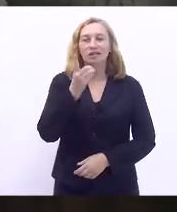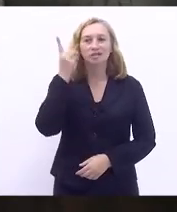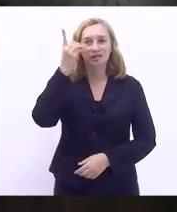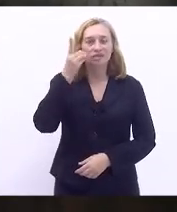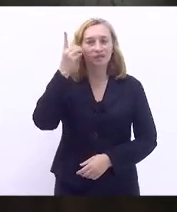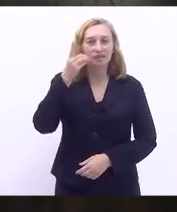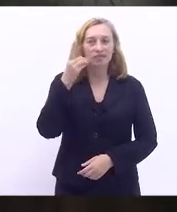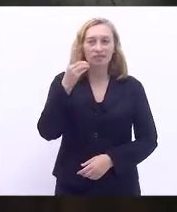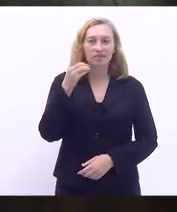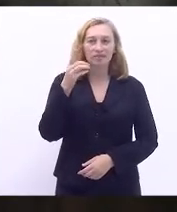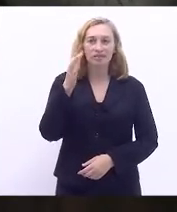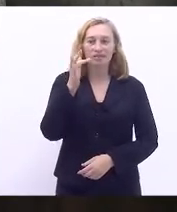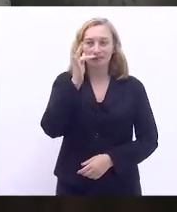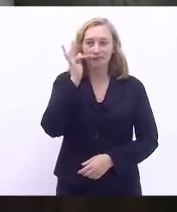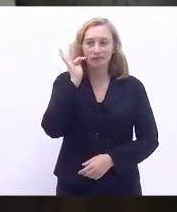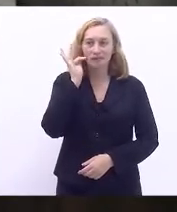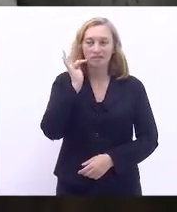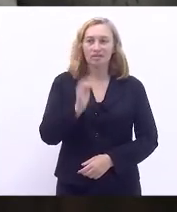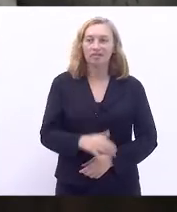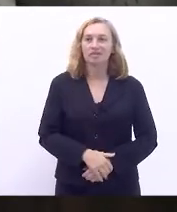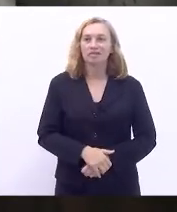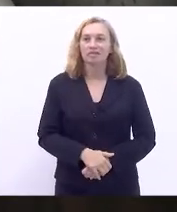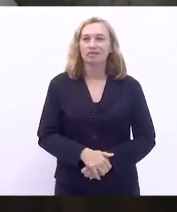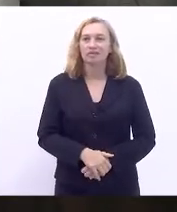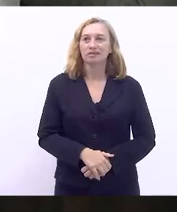Deputado Flávio Serafim.